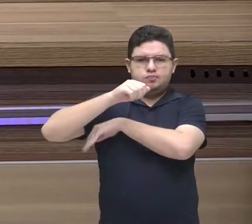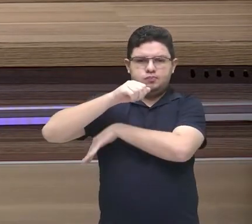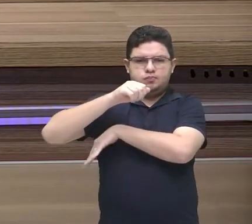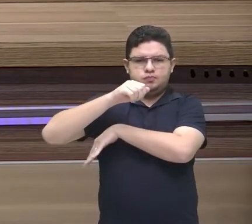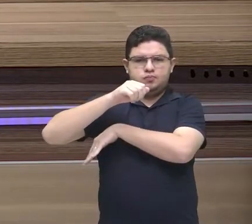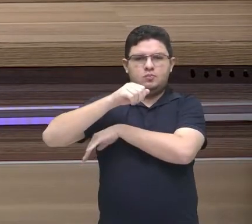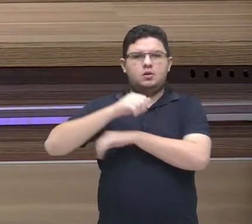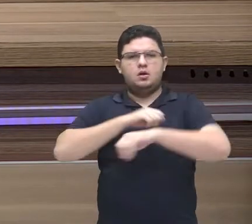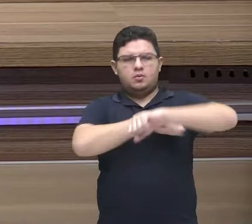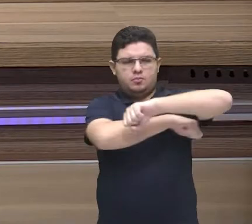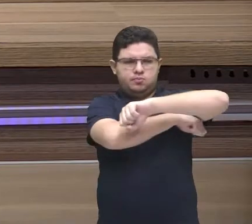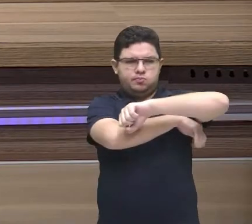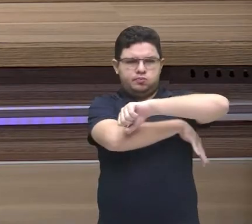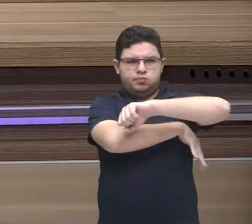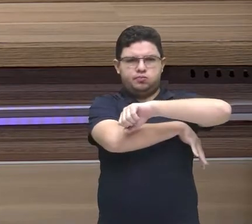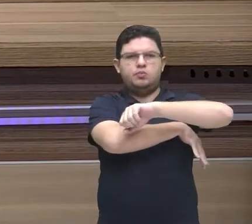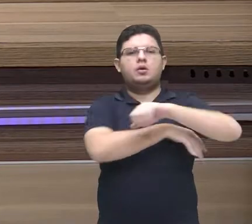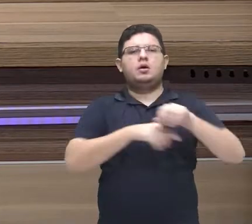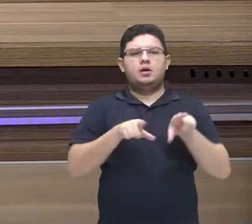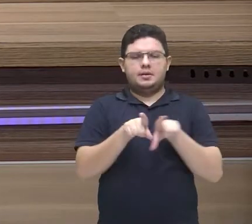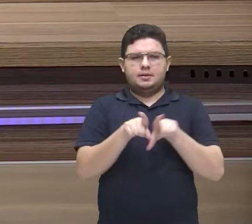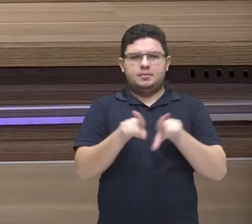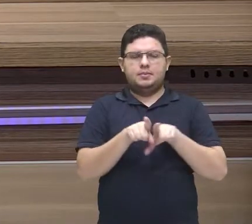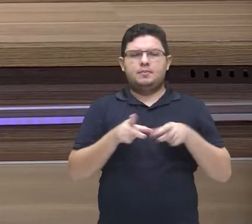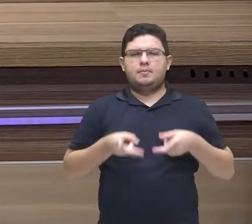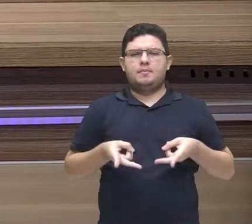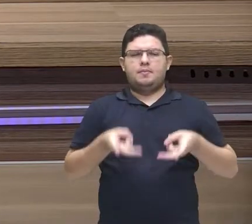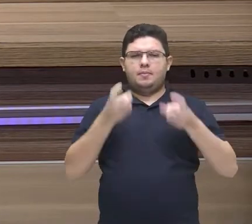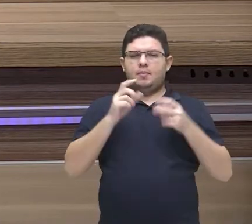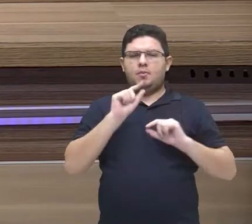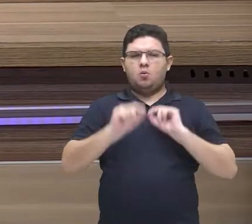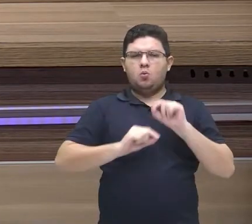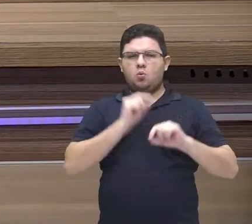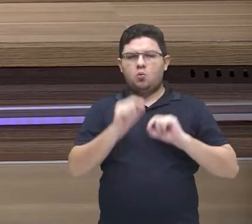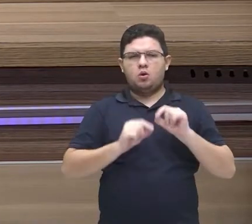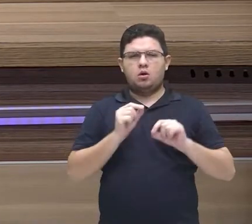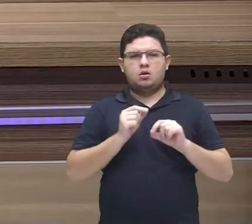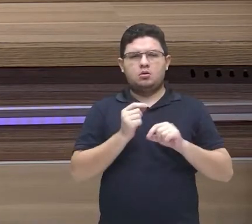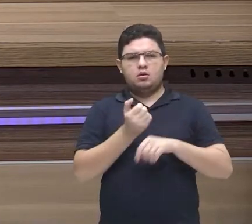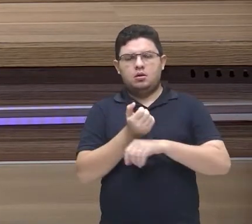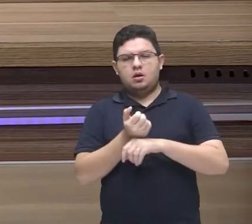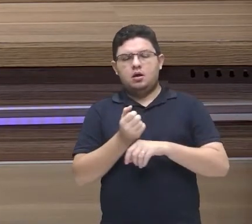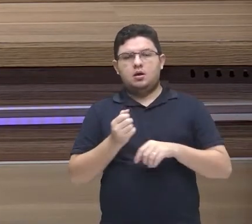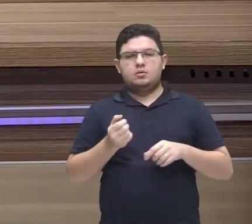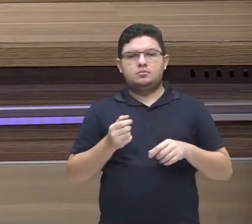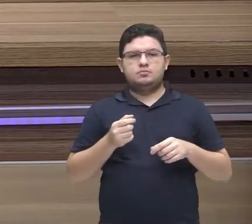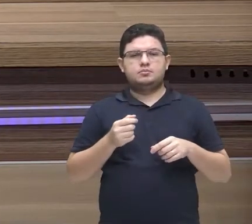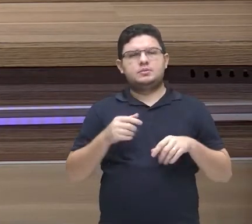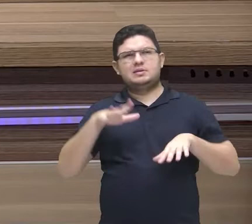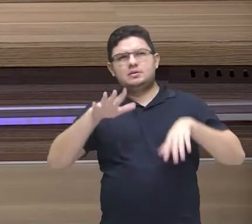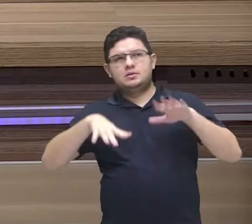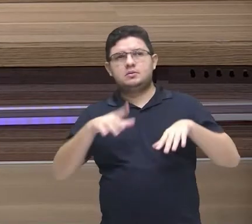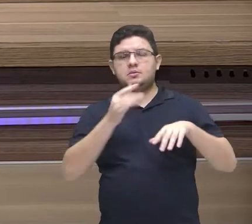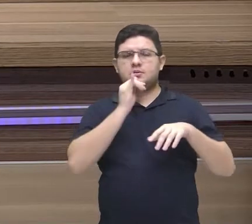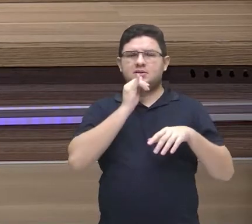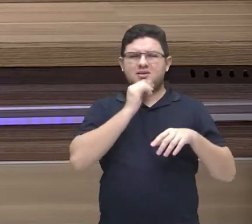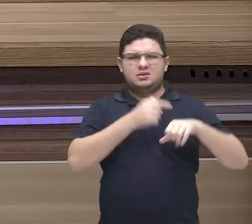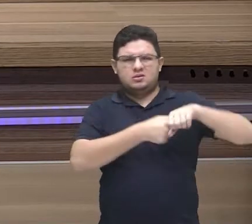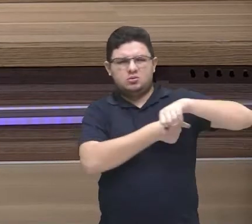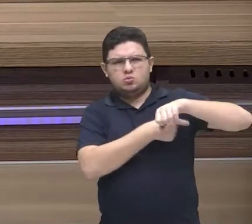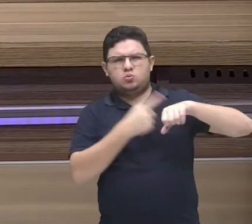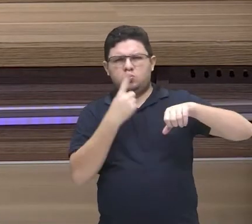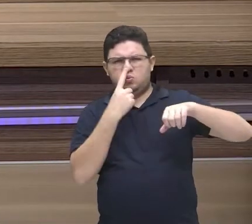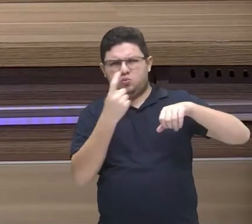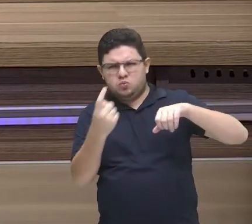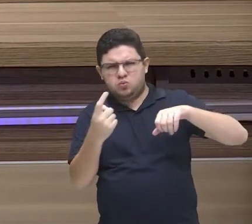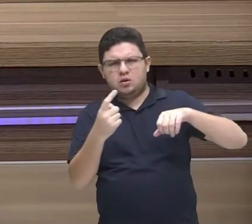vezes é uma consulta muito frequente de consultório, qual é? Ele tem um mau cheiro embaixo do braço, não tem perfume que dê jeito. E